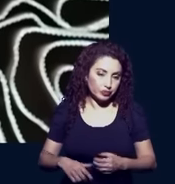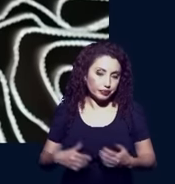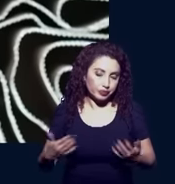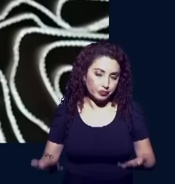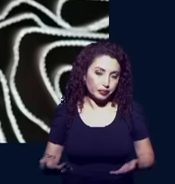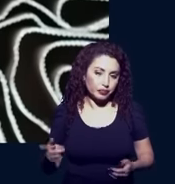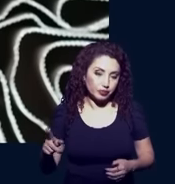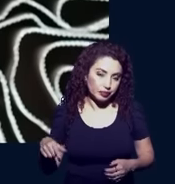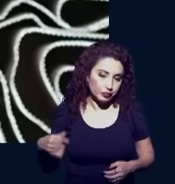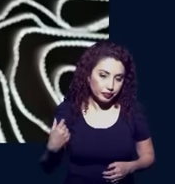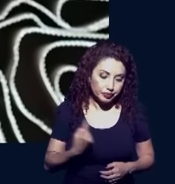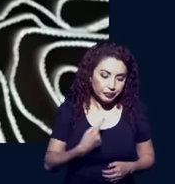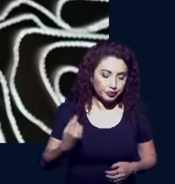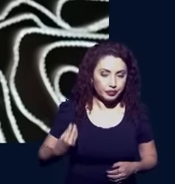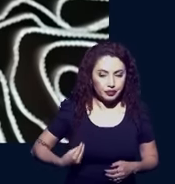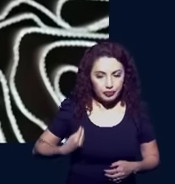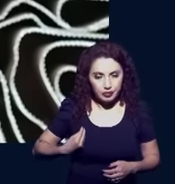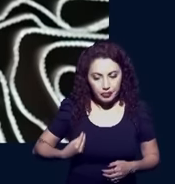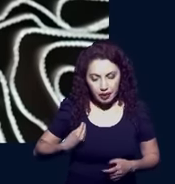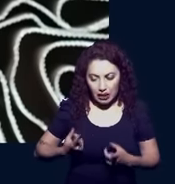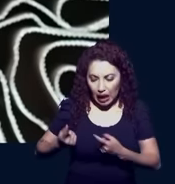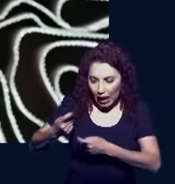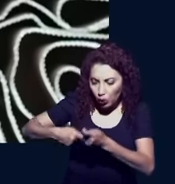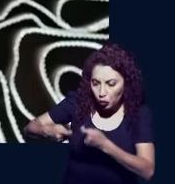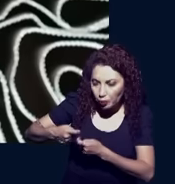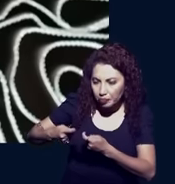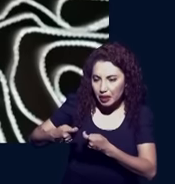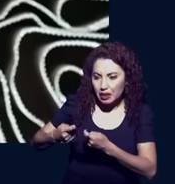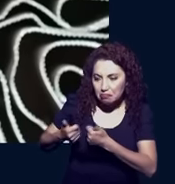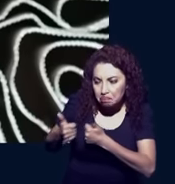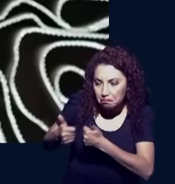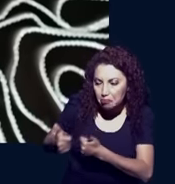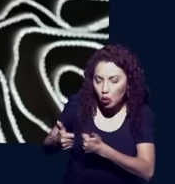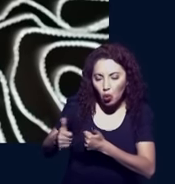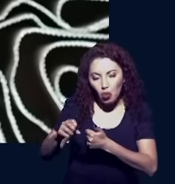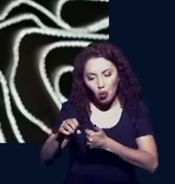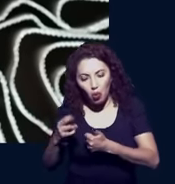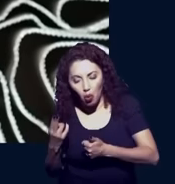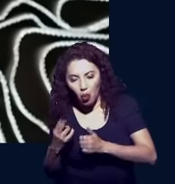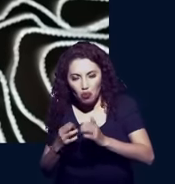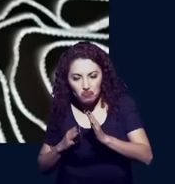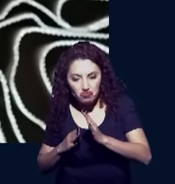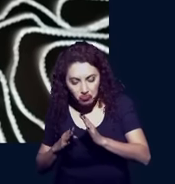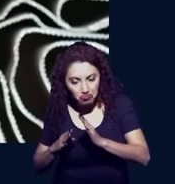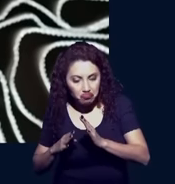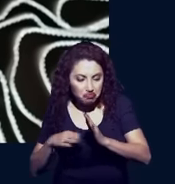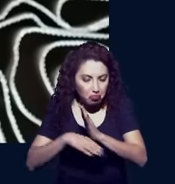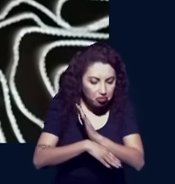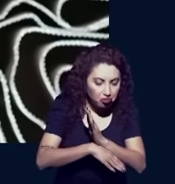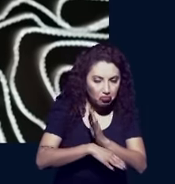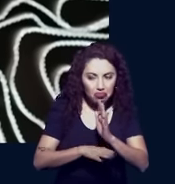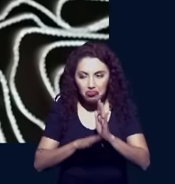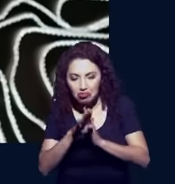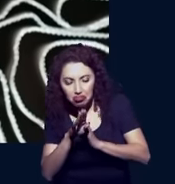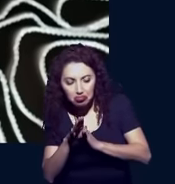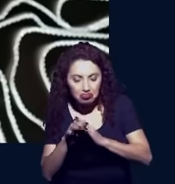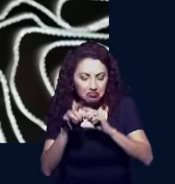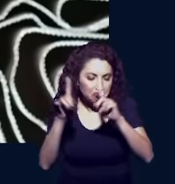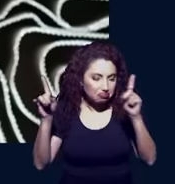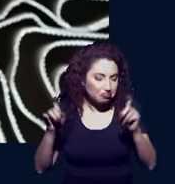se cou uma economia Será que ela tá forte Será que ela vai est em recessão o que eu acho é é o seguinte